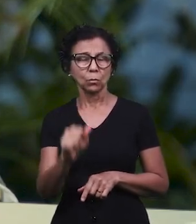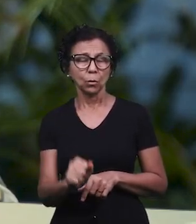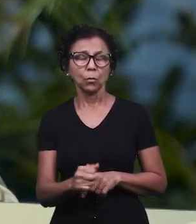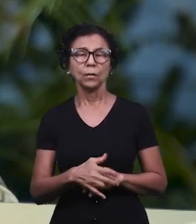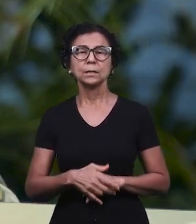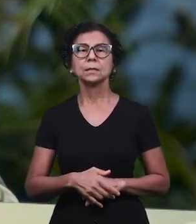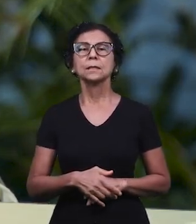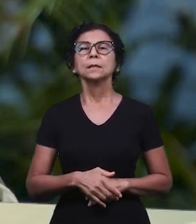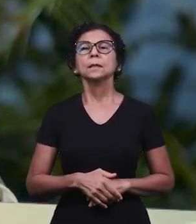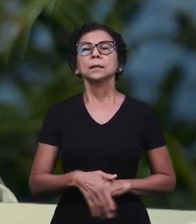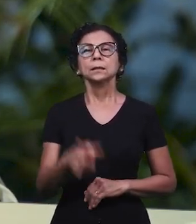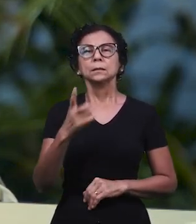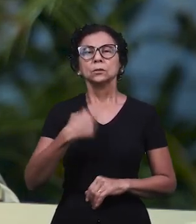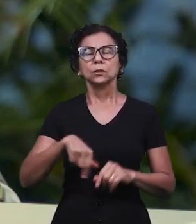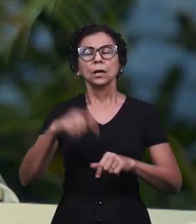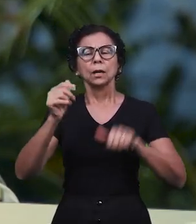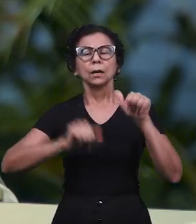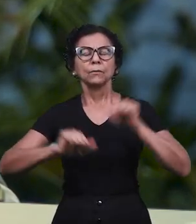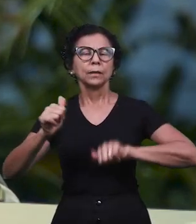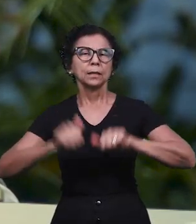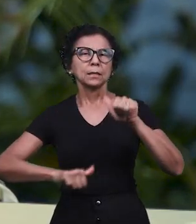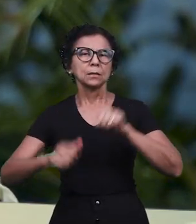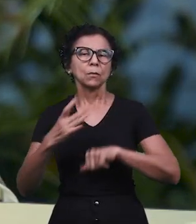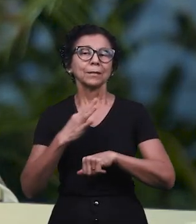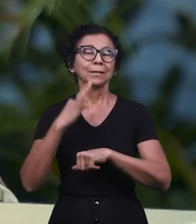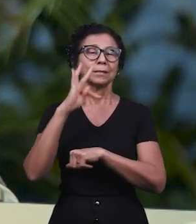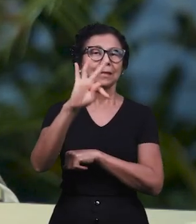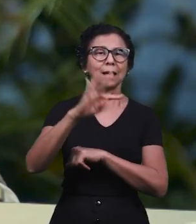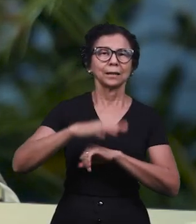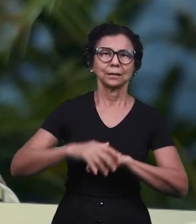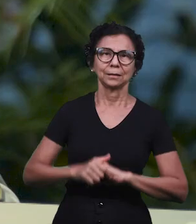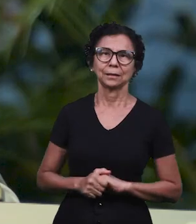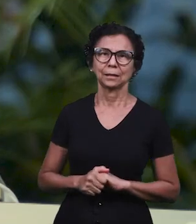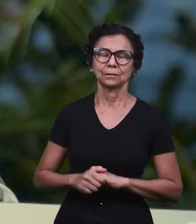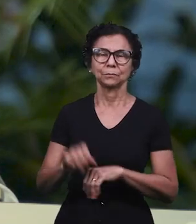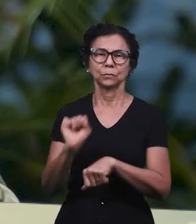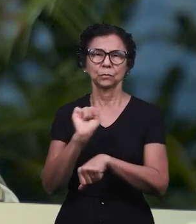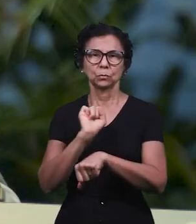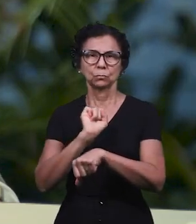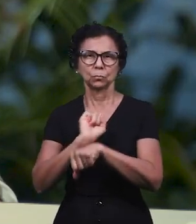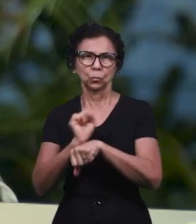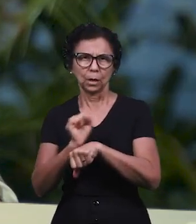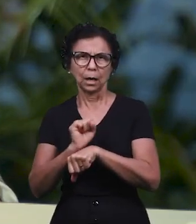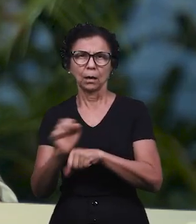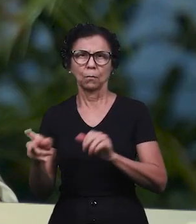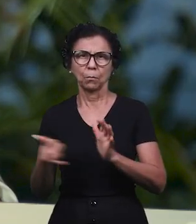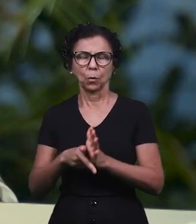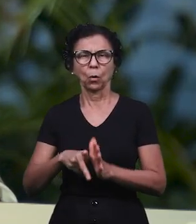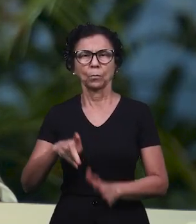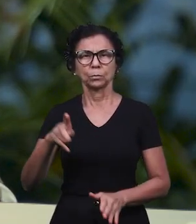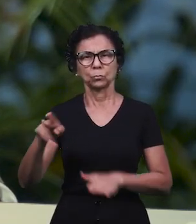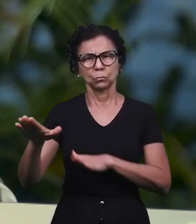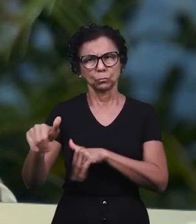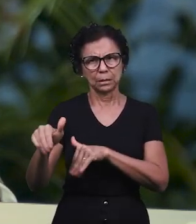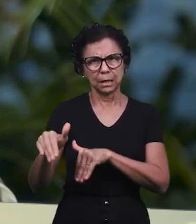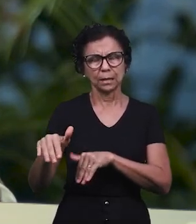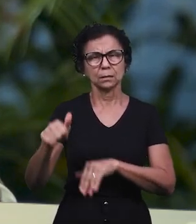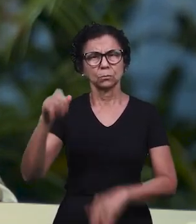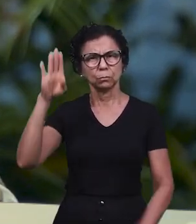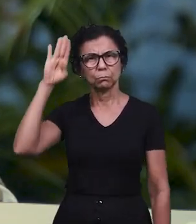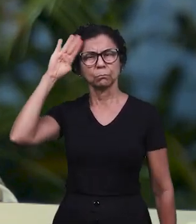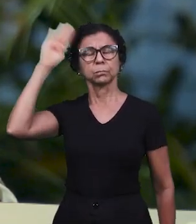avaliação técnica e operacional da viatura Centauro 2, que é uma viatura também que possui